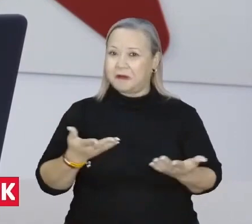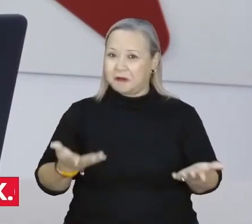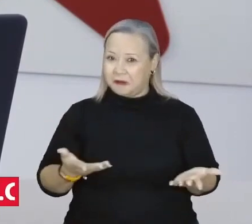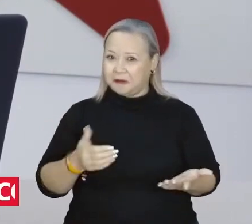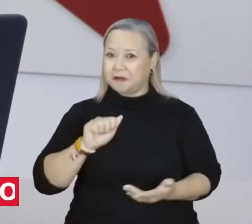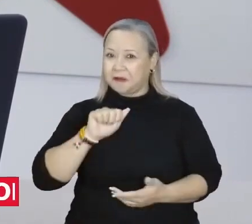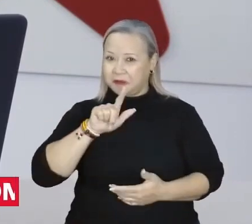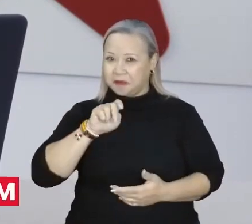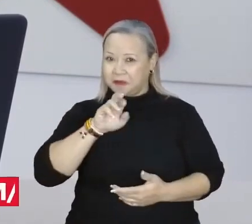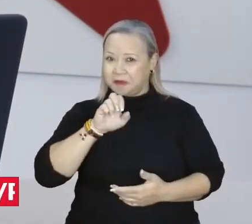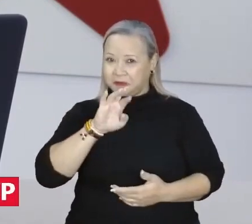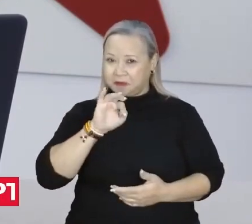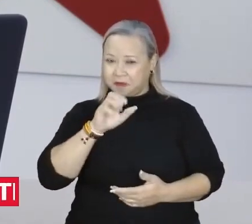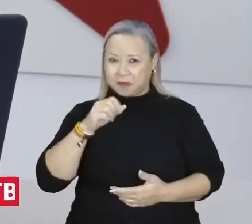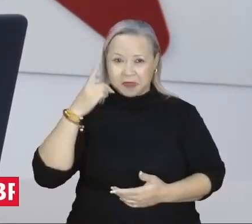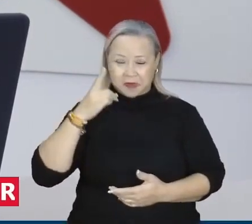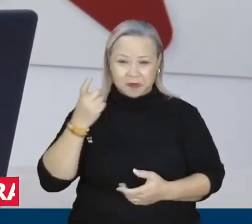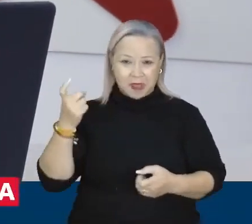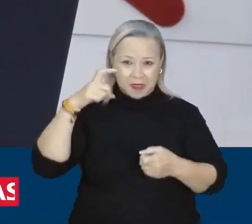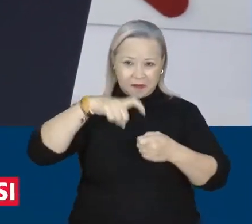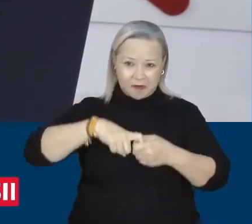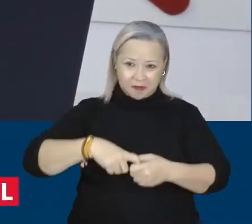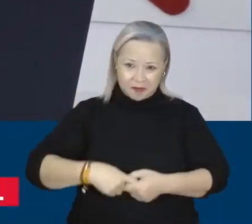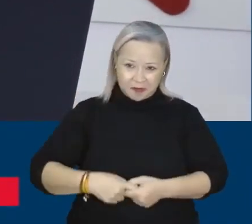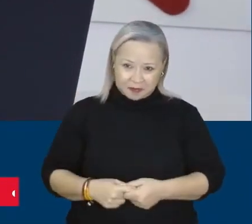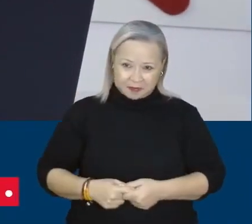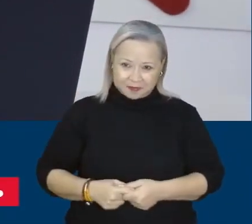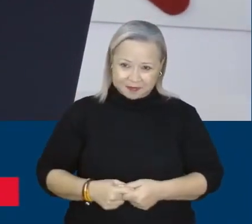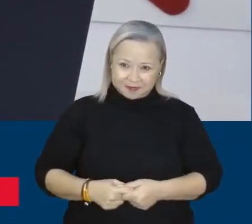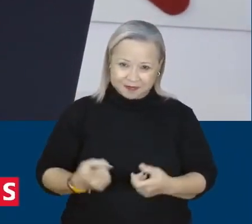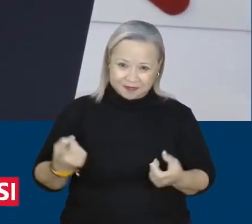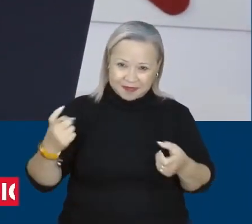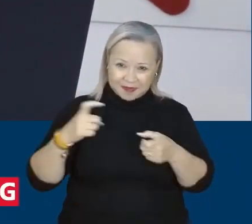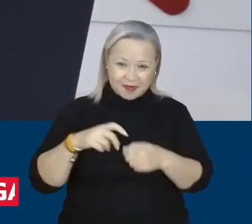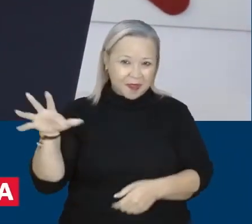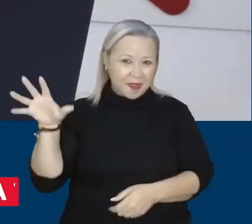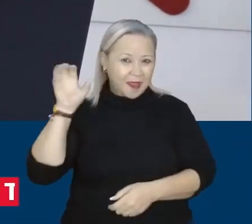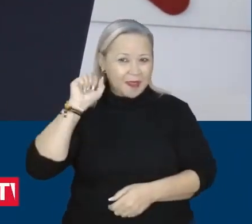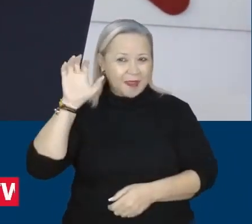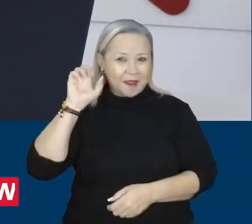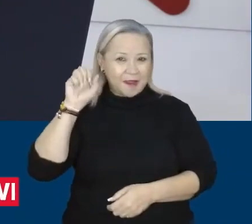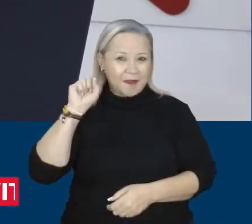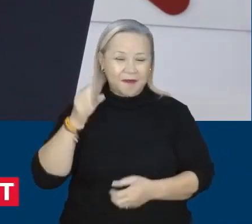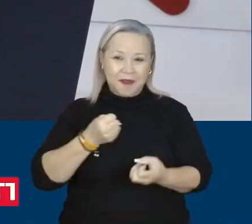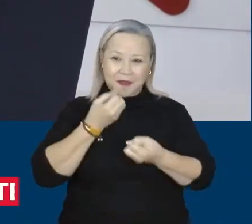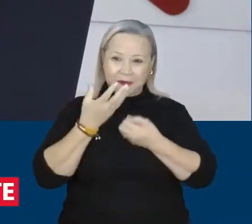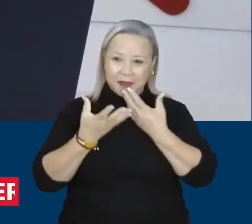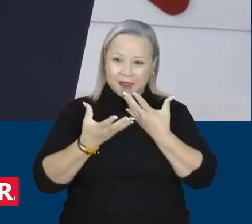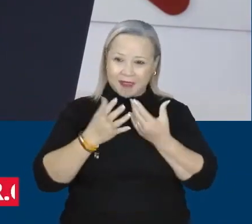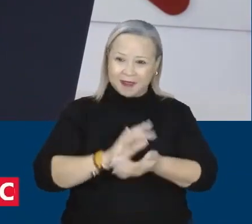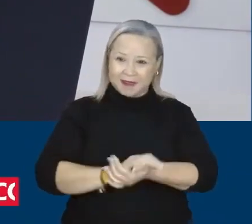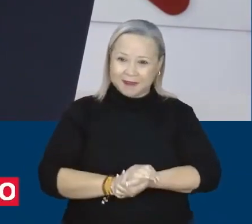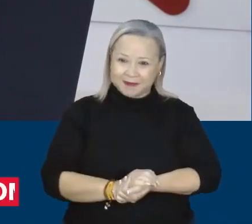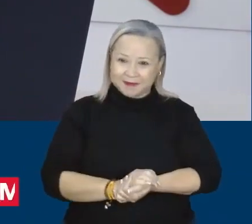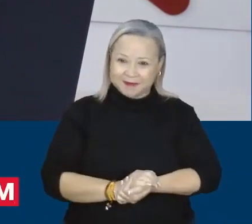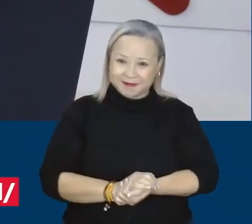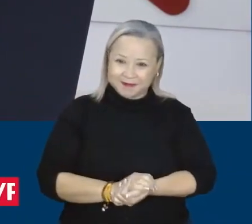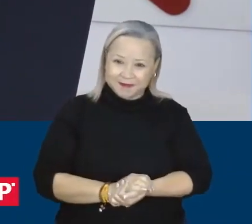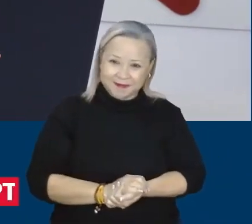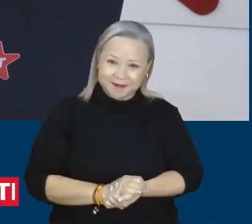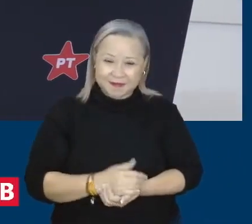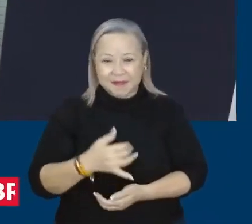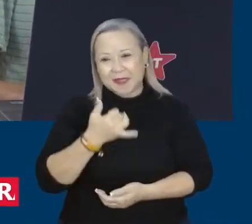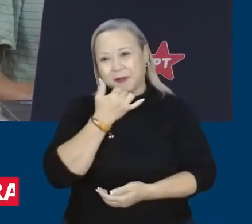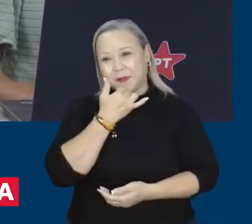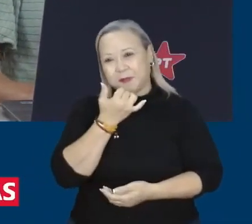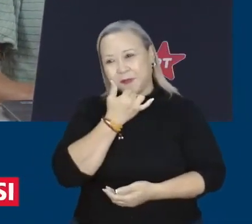Alberto Quirone, porque o deputado está de volta... Voltou, deputado? Está me ouvindo bem? Estou ouvindo, mano. Peço perdão,